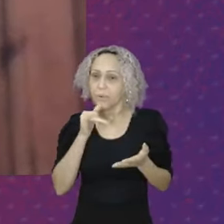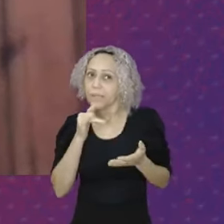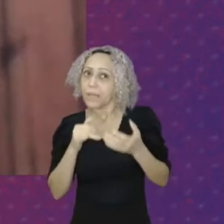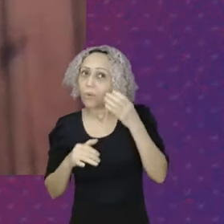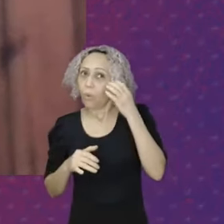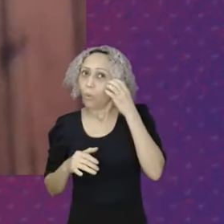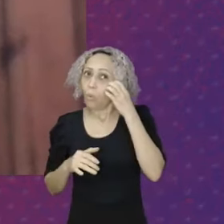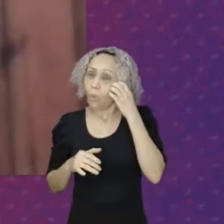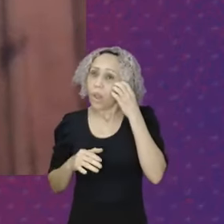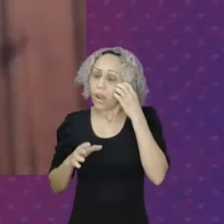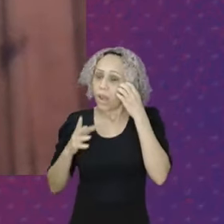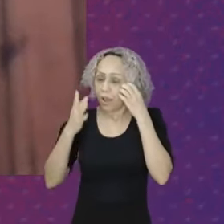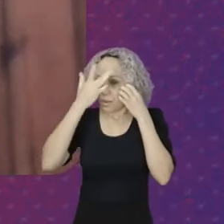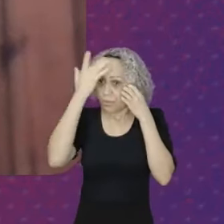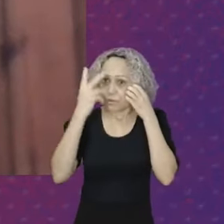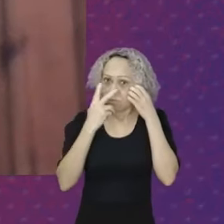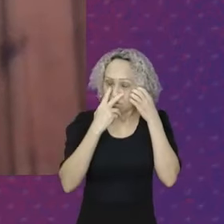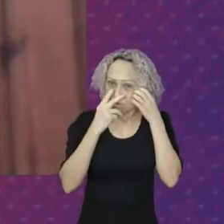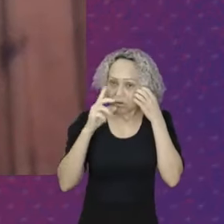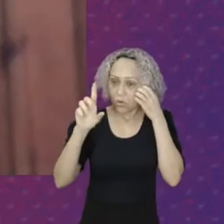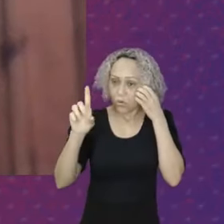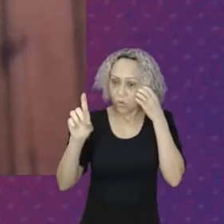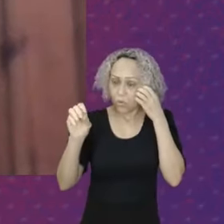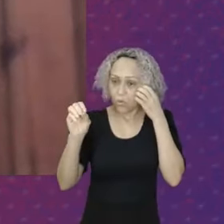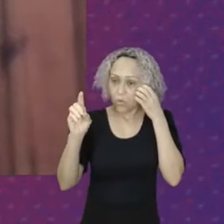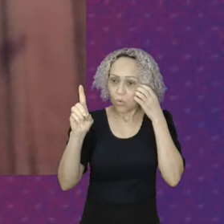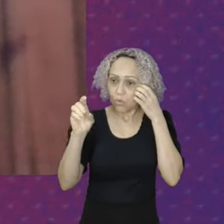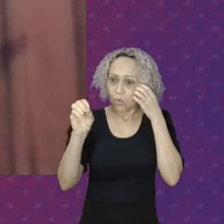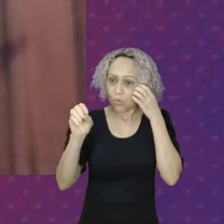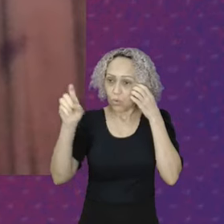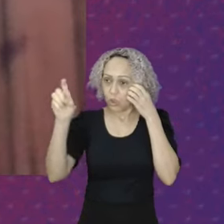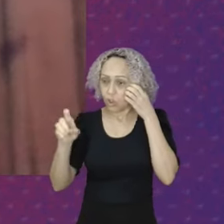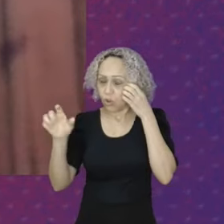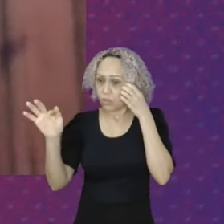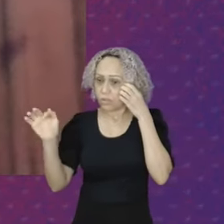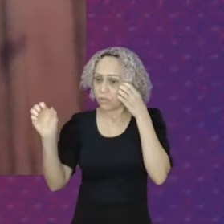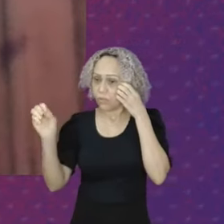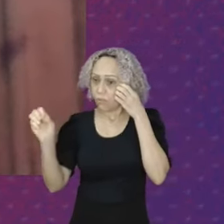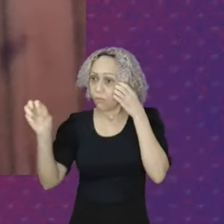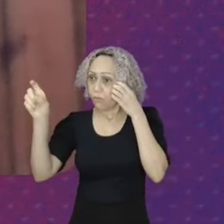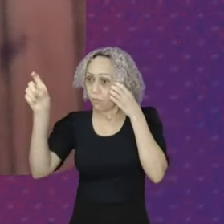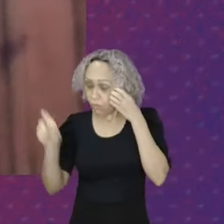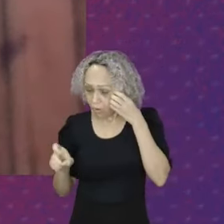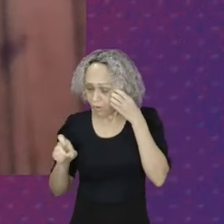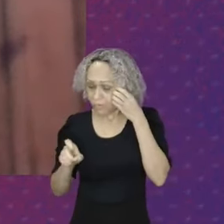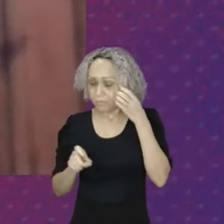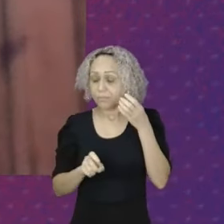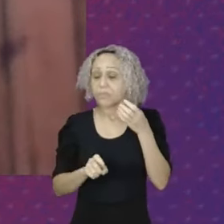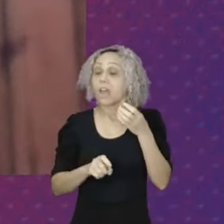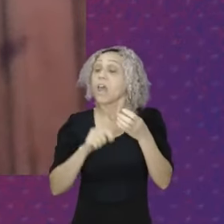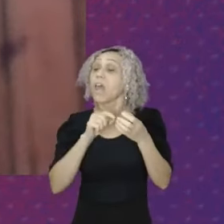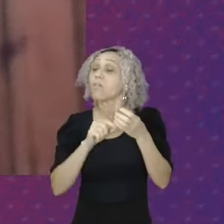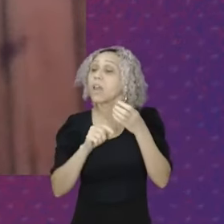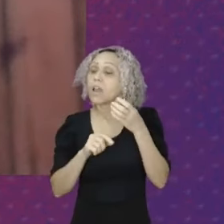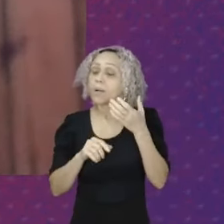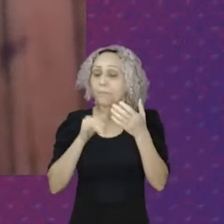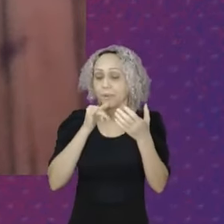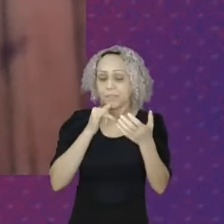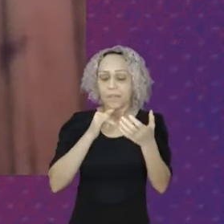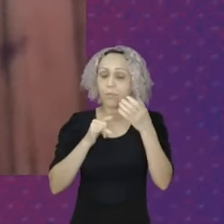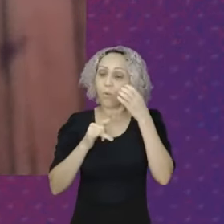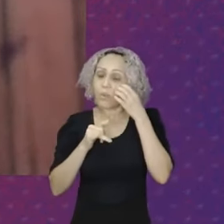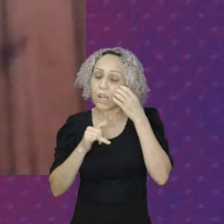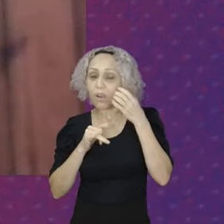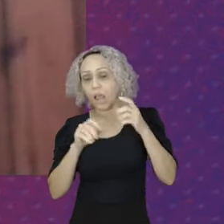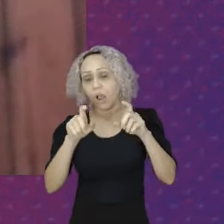né Chama dcw ele transforma o texto que tem na no na tela do celular ou do